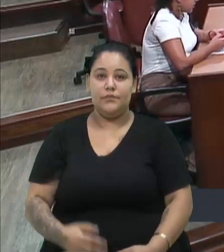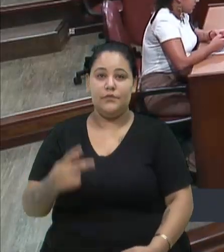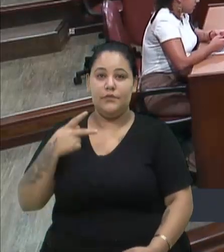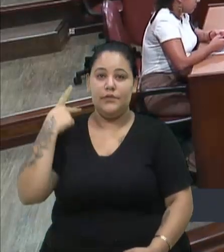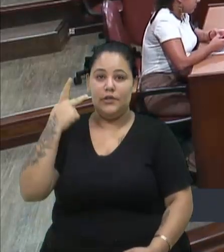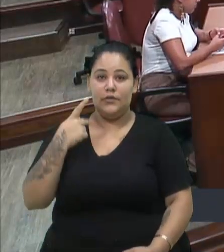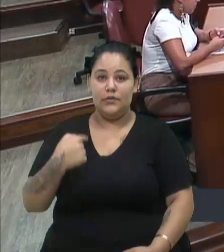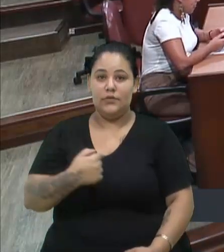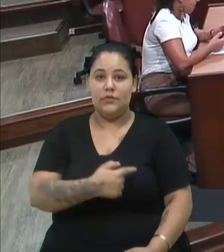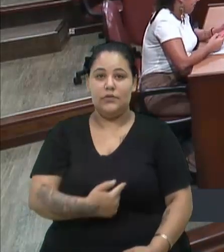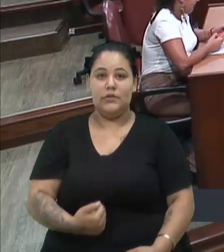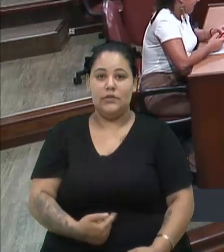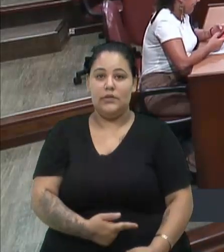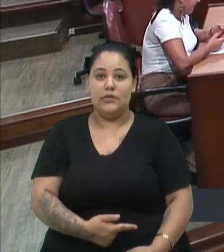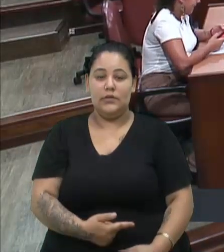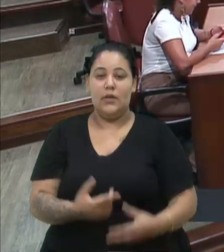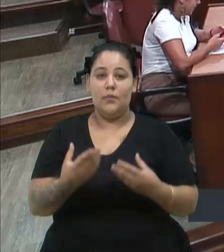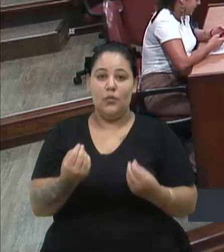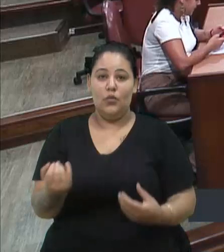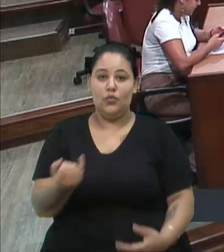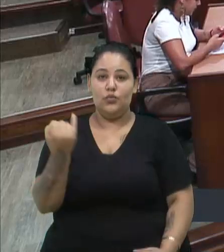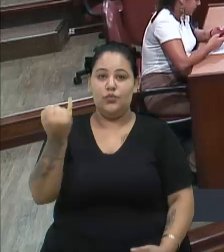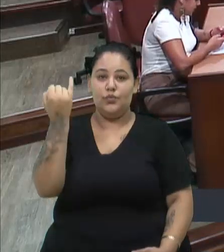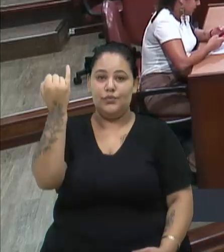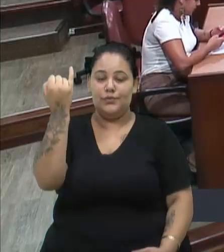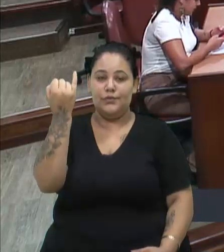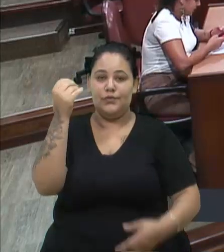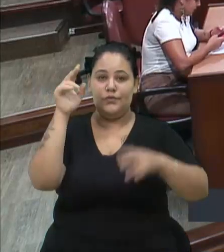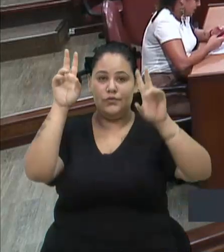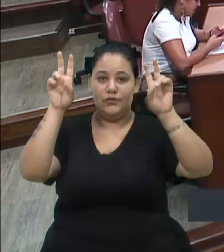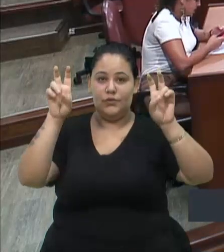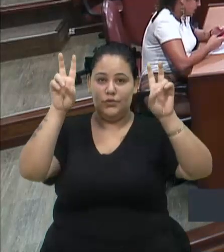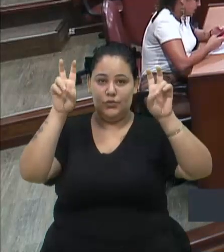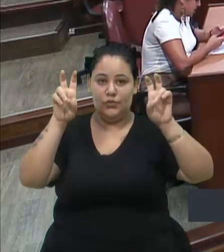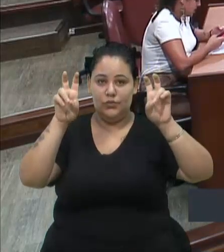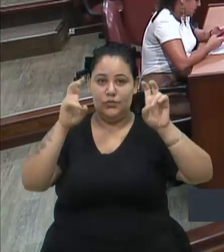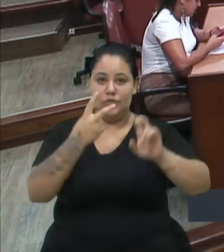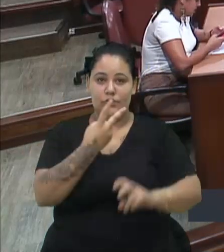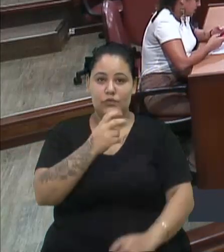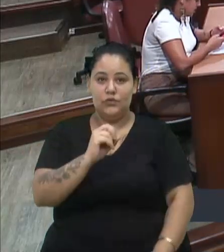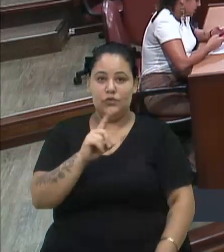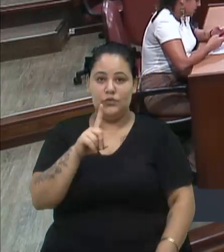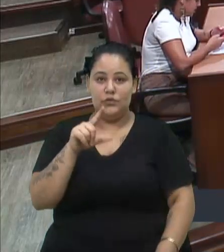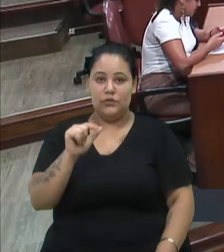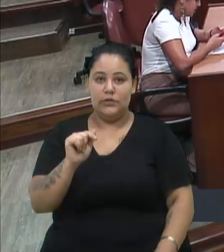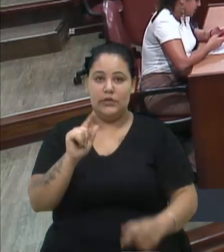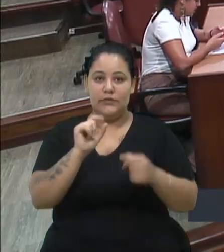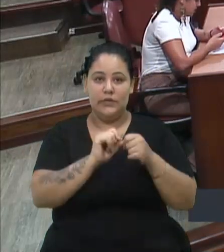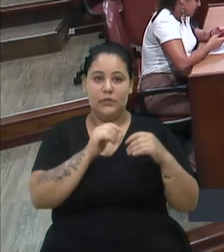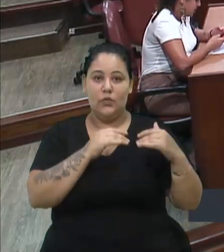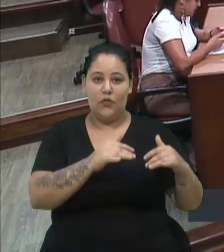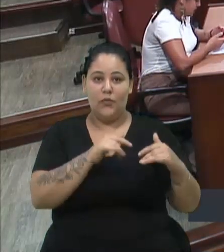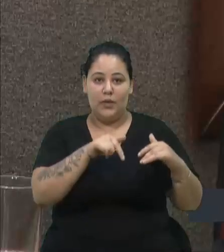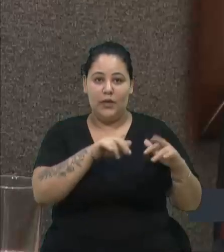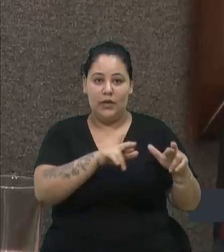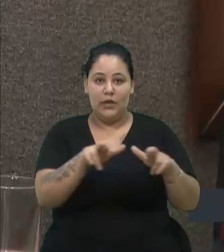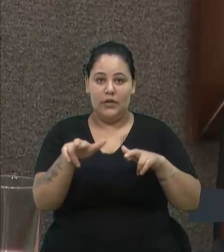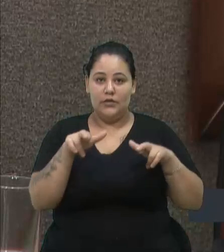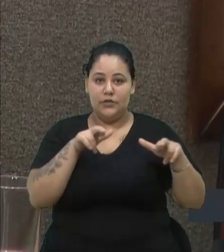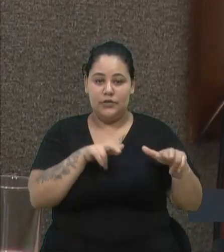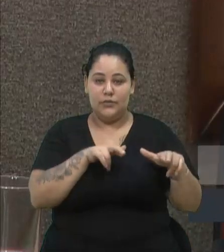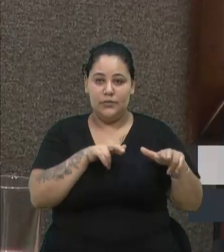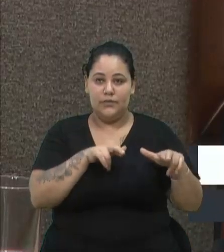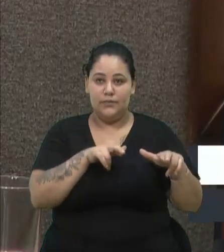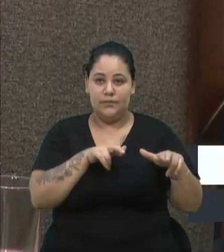Zanquim, é muito importante esse tema. E em 2017, nós fizemos um movimento aqui na região, pelo Parlamento